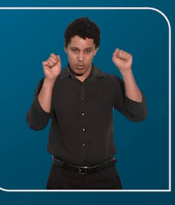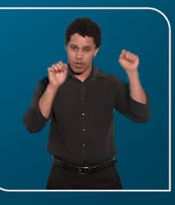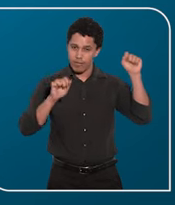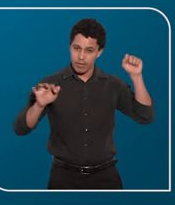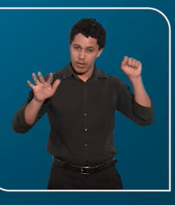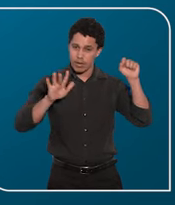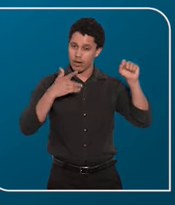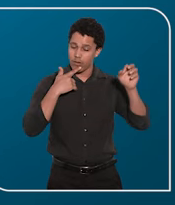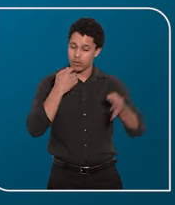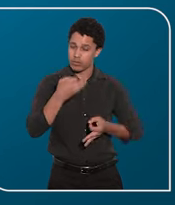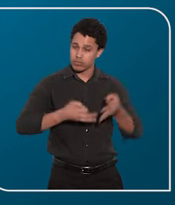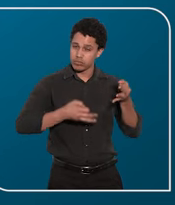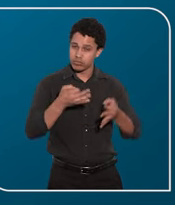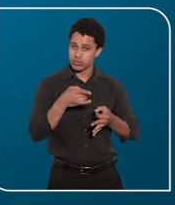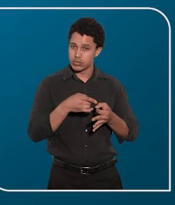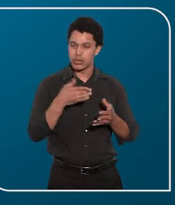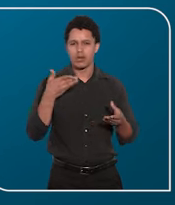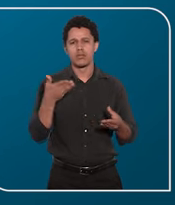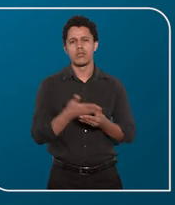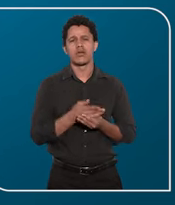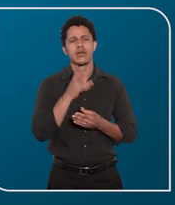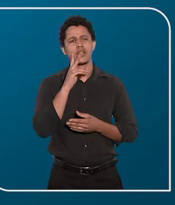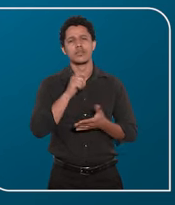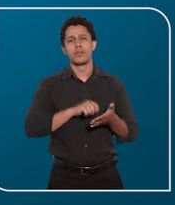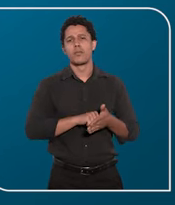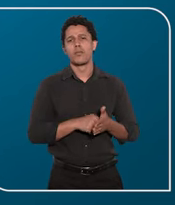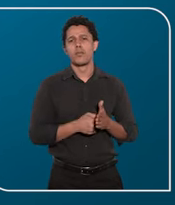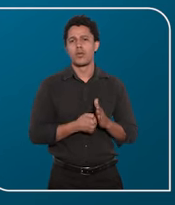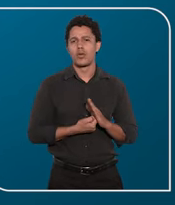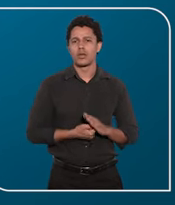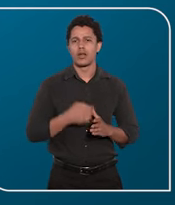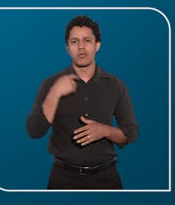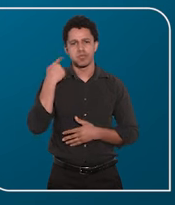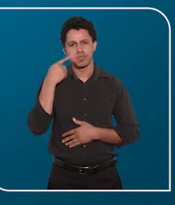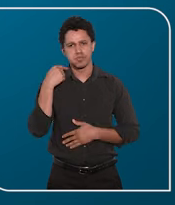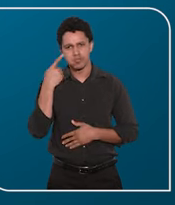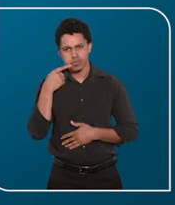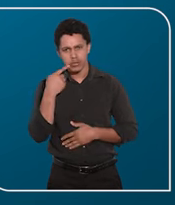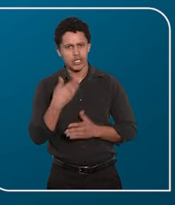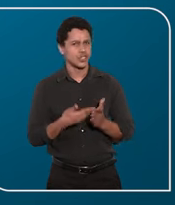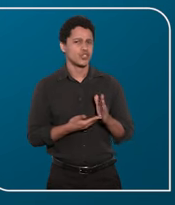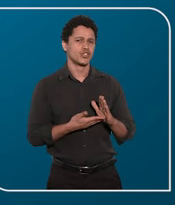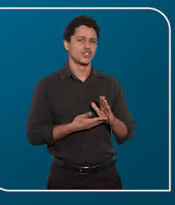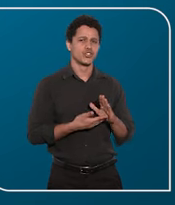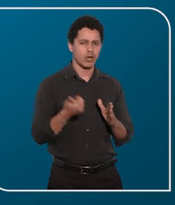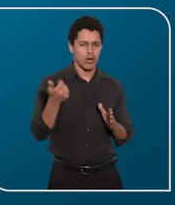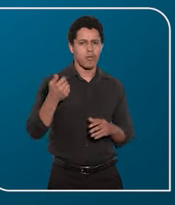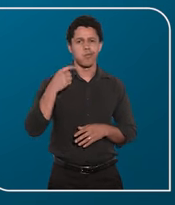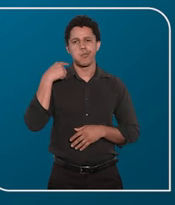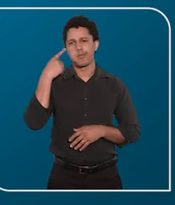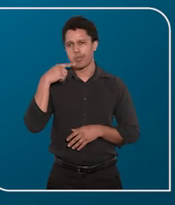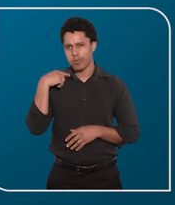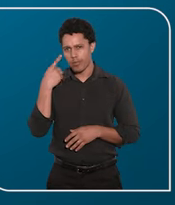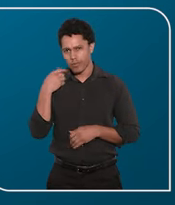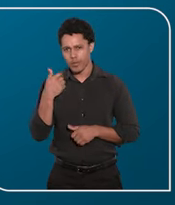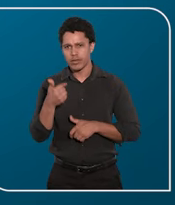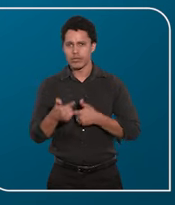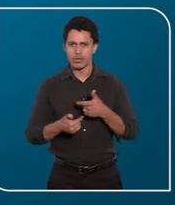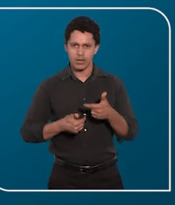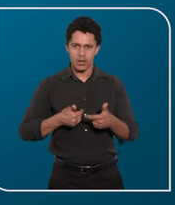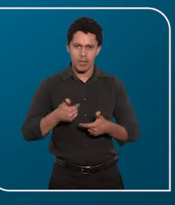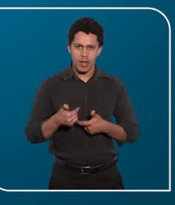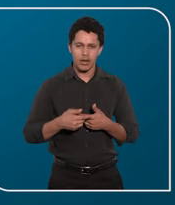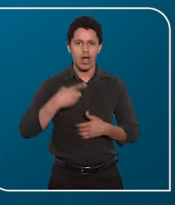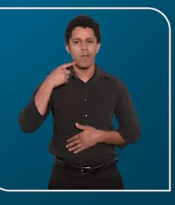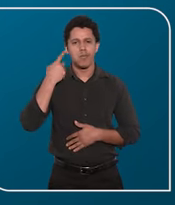a possibilidade de vetar o advogado, ou seja, suspender o advogado do exercício de sua